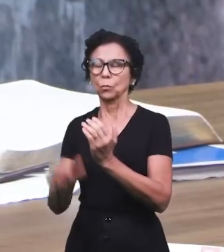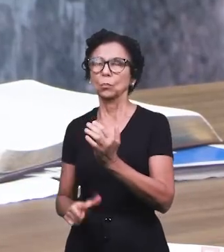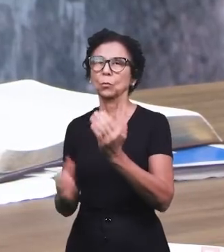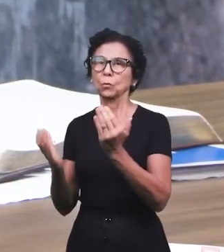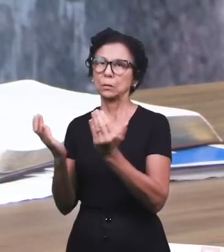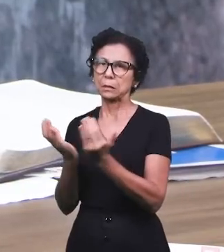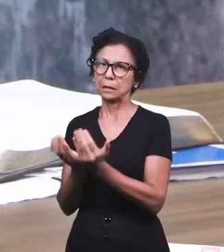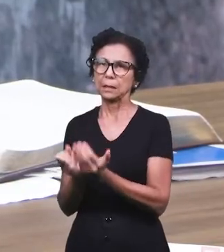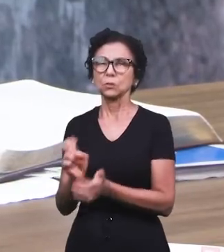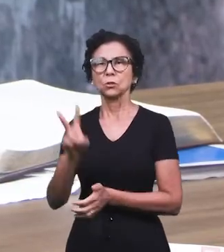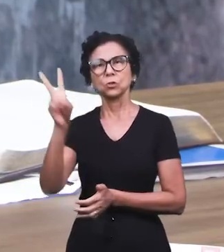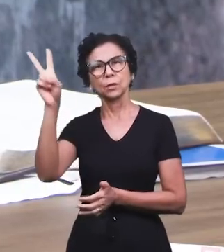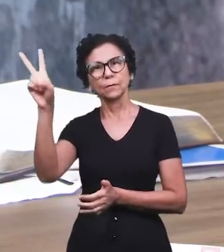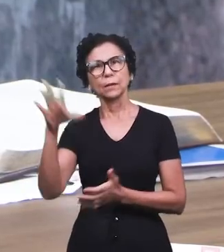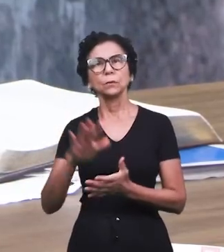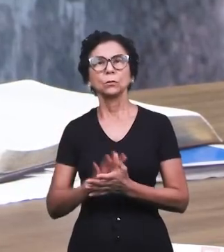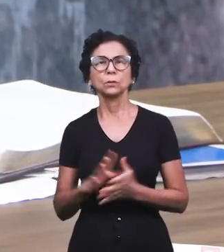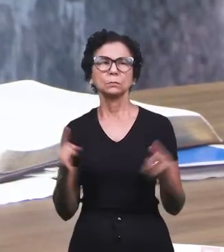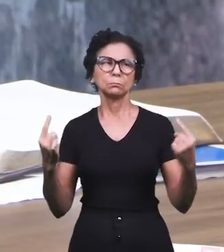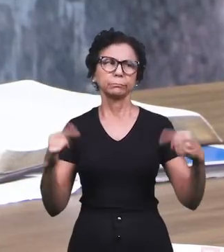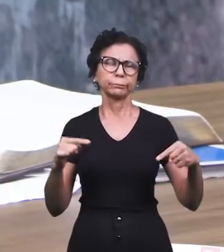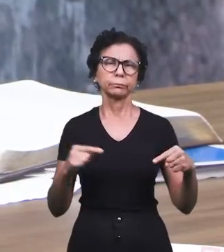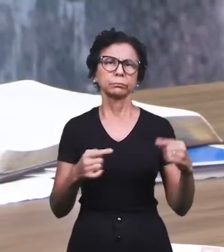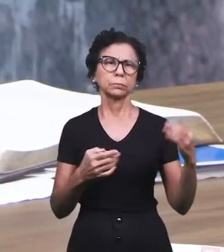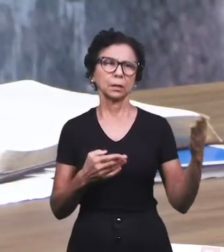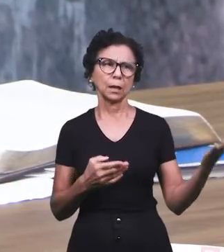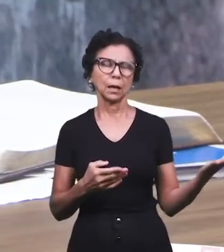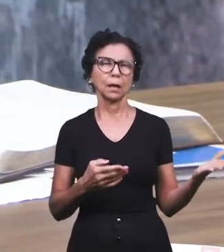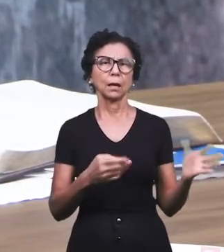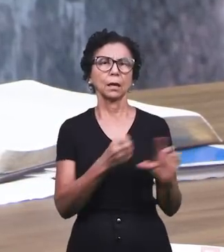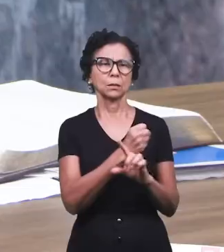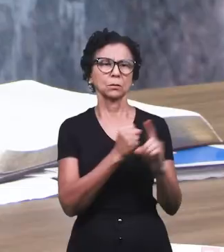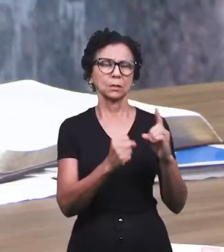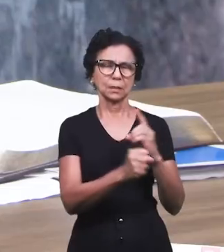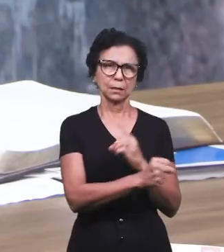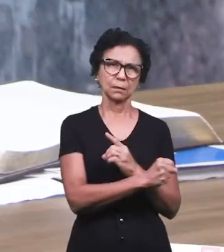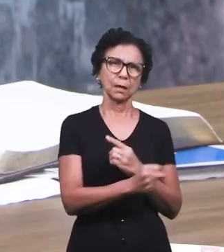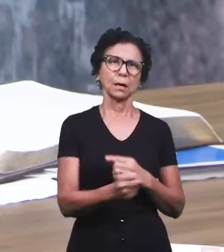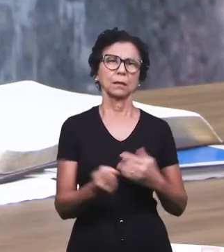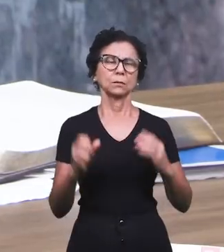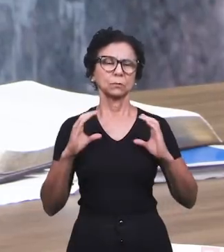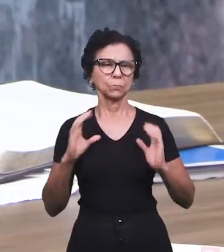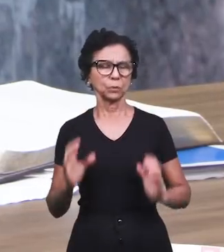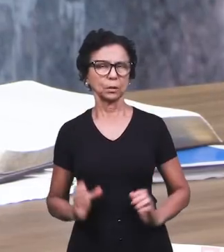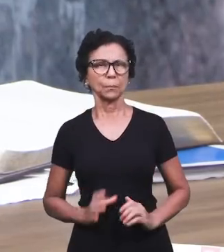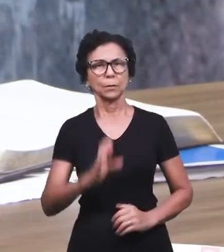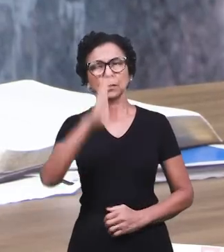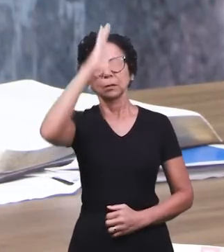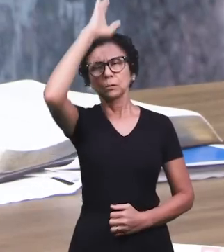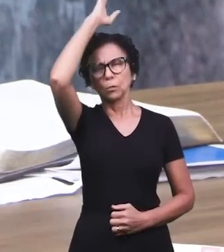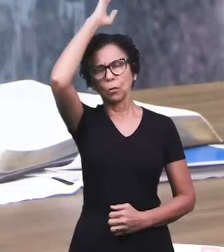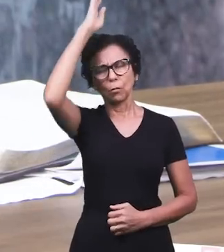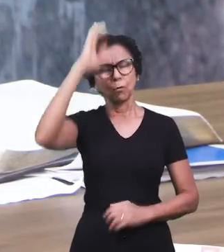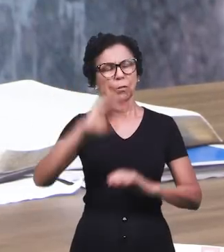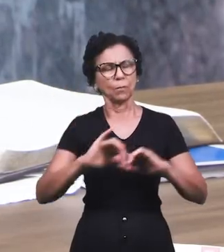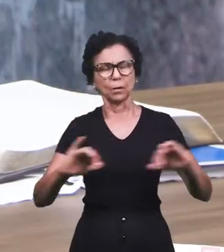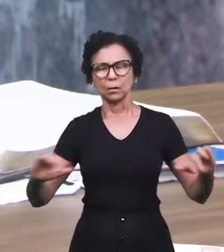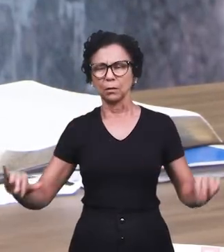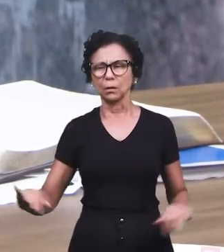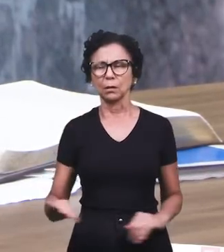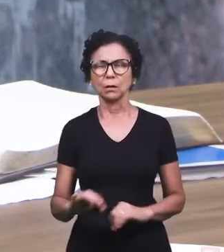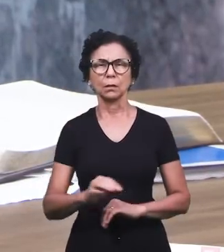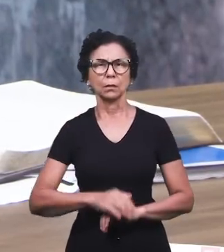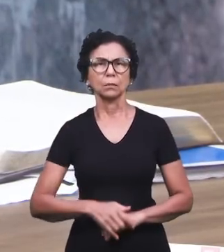com relação a uma série de aspectos da sociedade, do modo de vida dos romanos. Eles censuravam